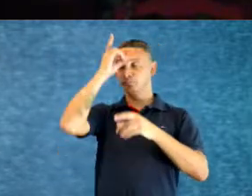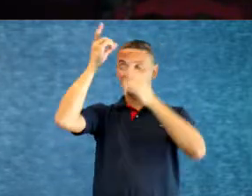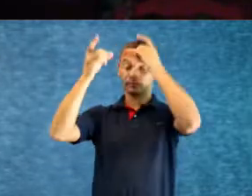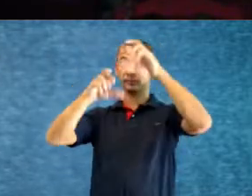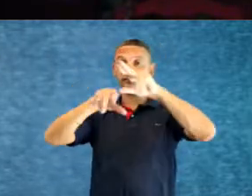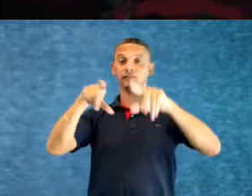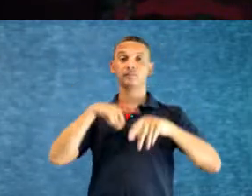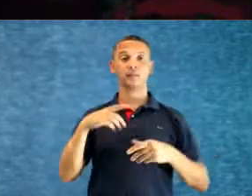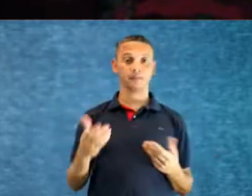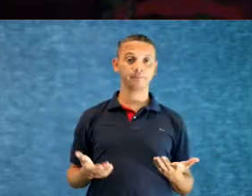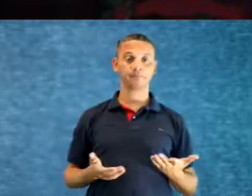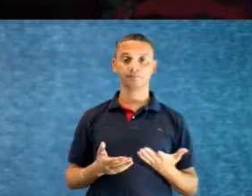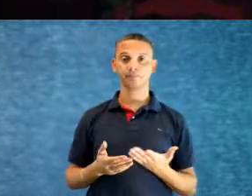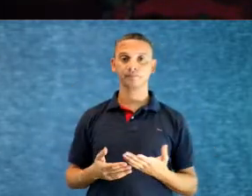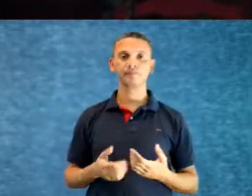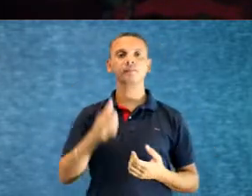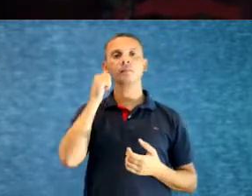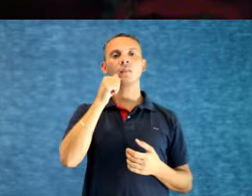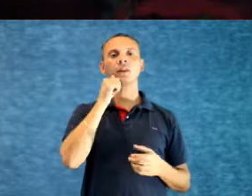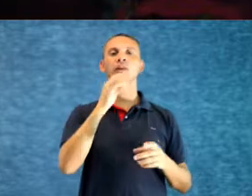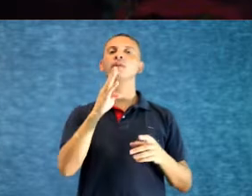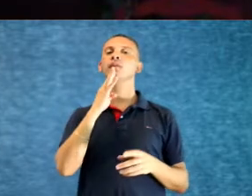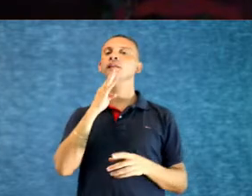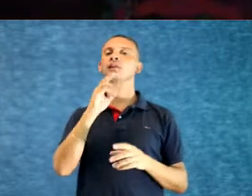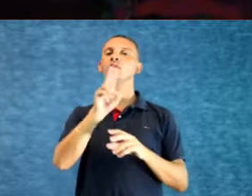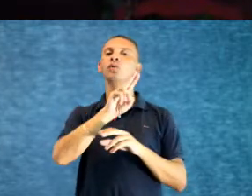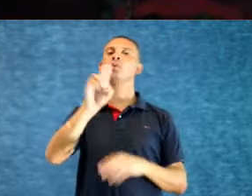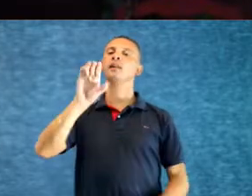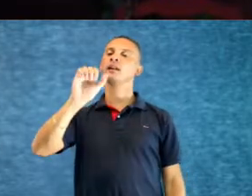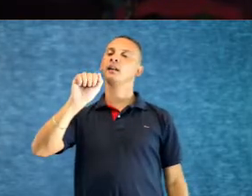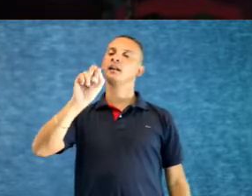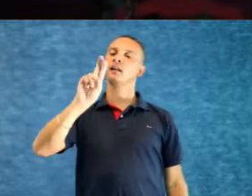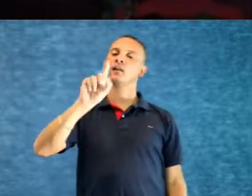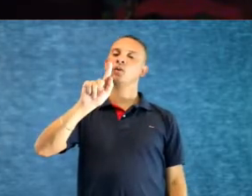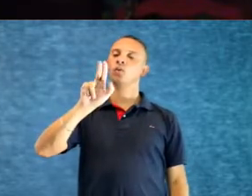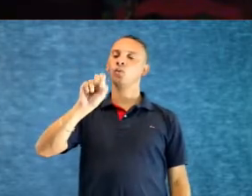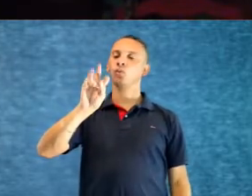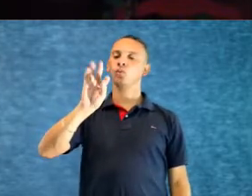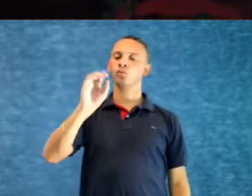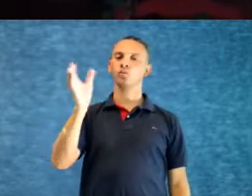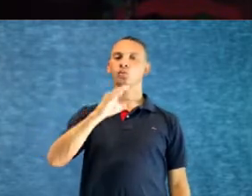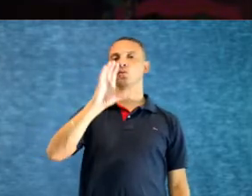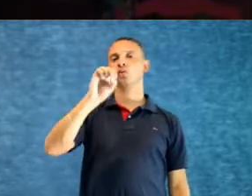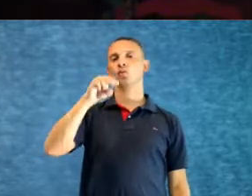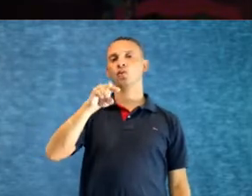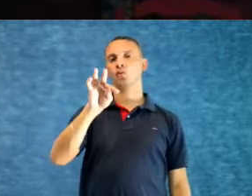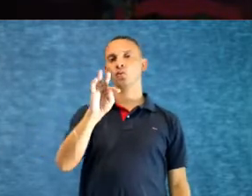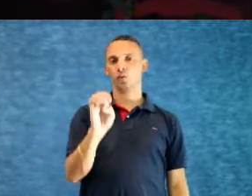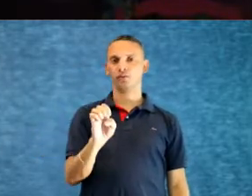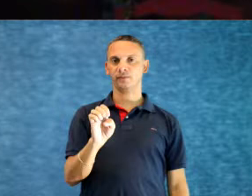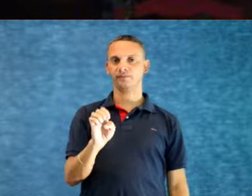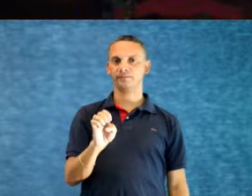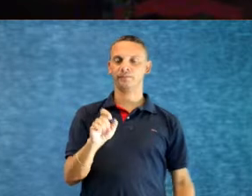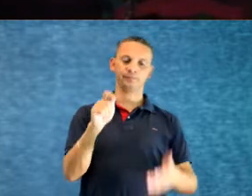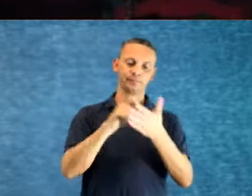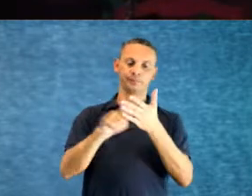de Comte, porque primeiro pensamento de Augusto Comte era uma elevação da mulher.